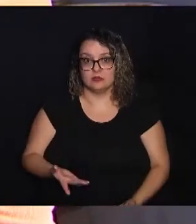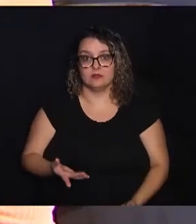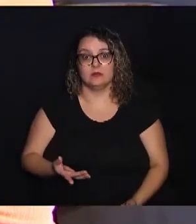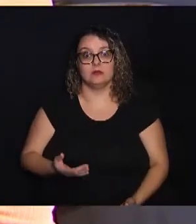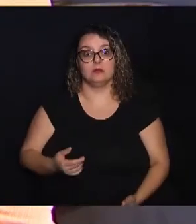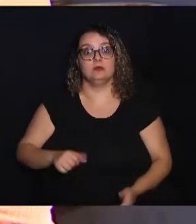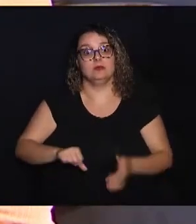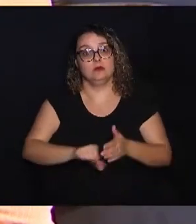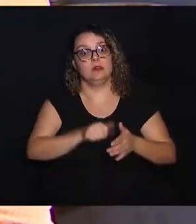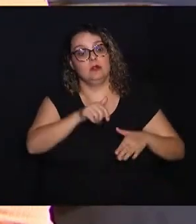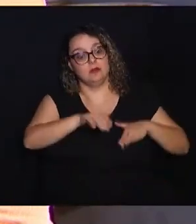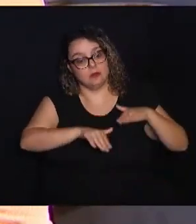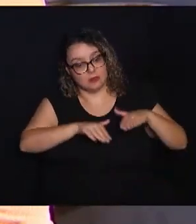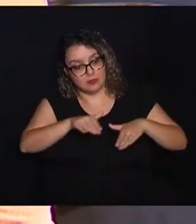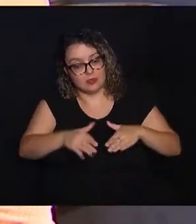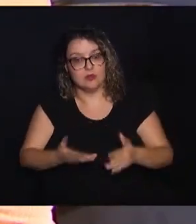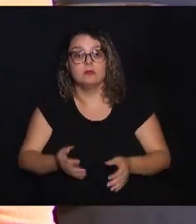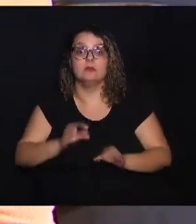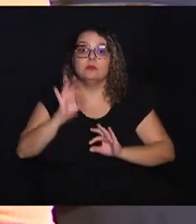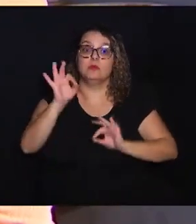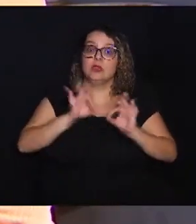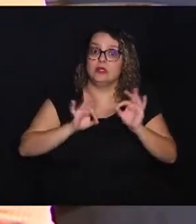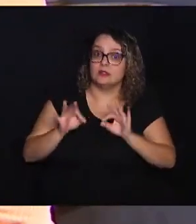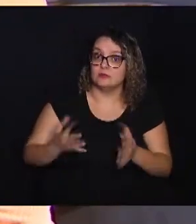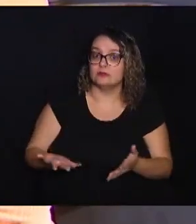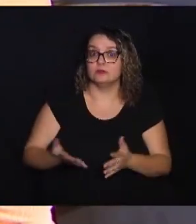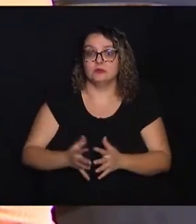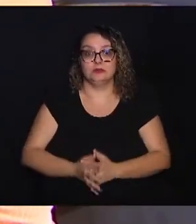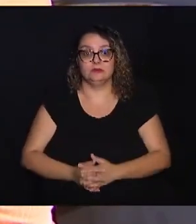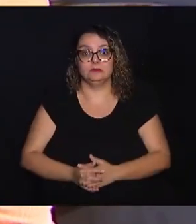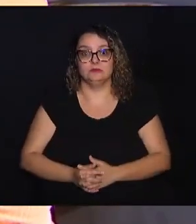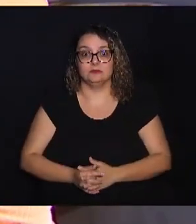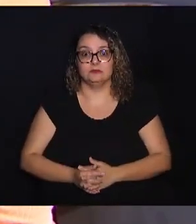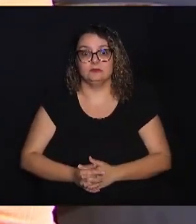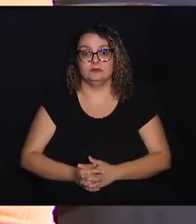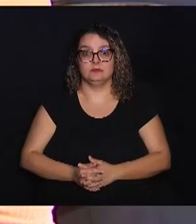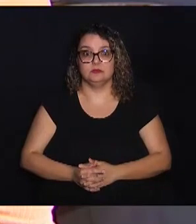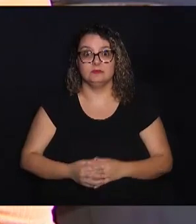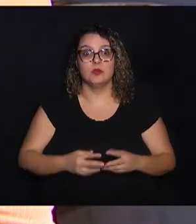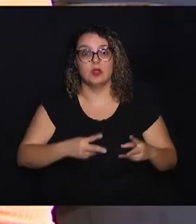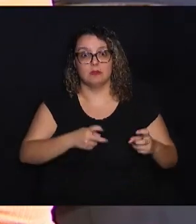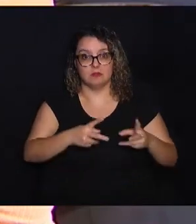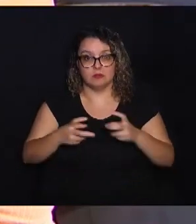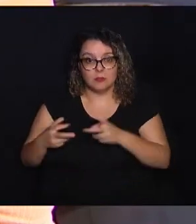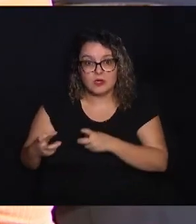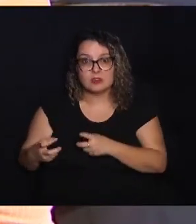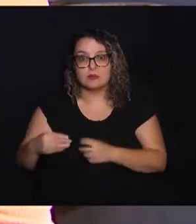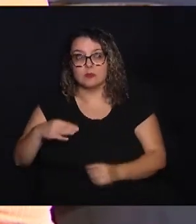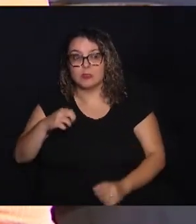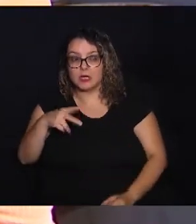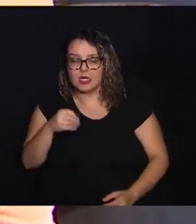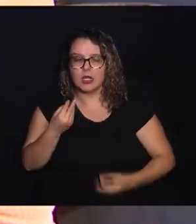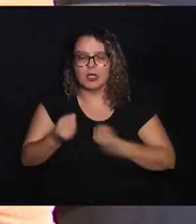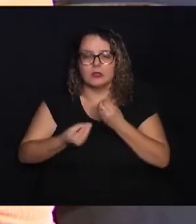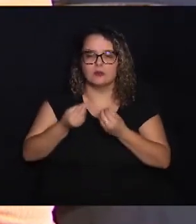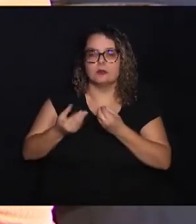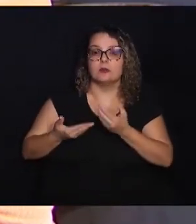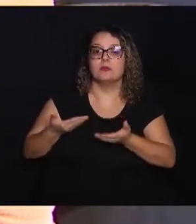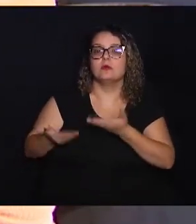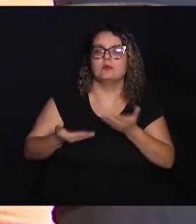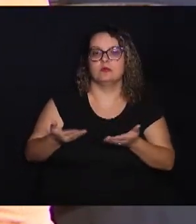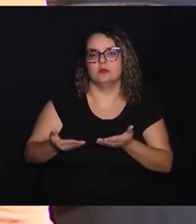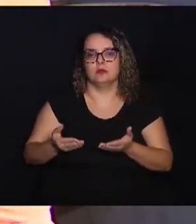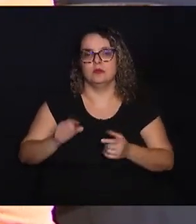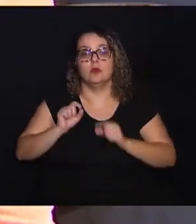primeiro passo, planejar, e você perceber o mercado, como que o mercado, o que